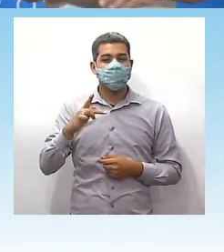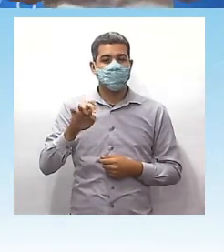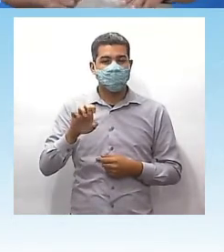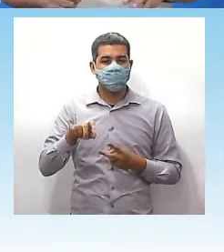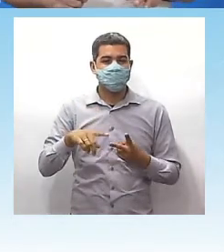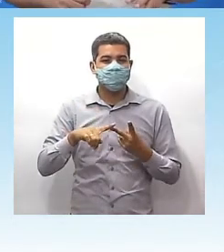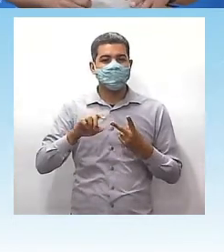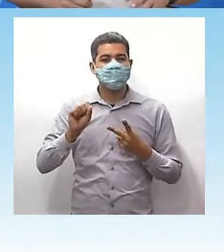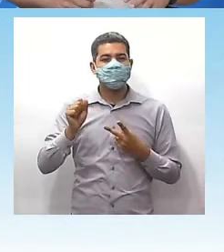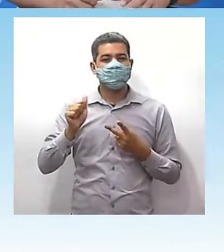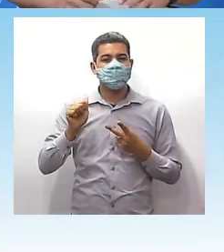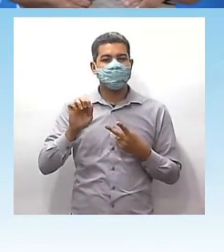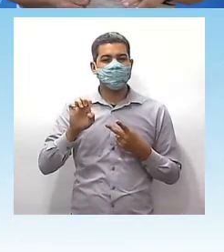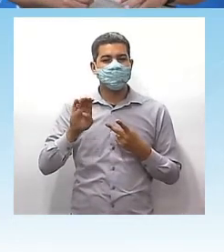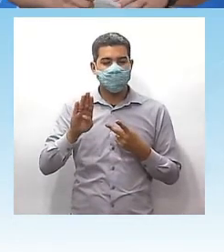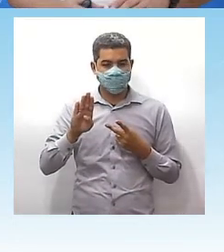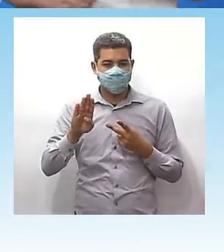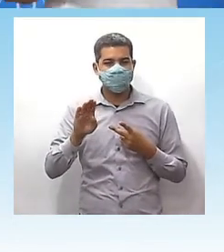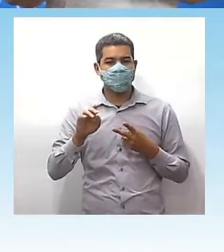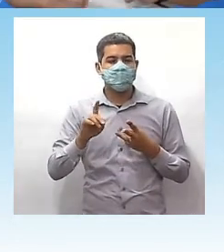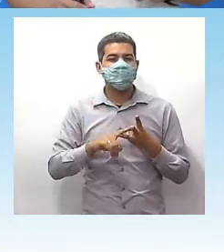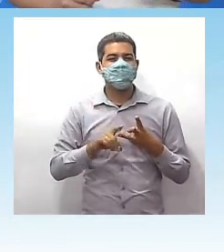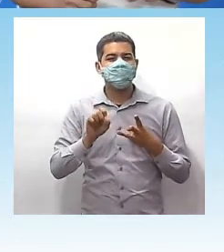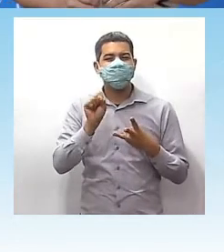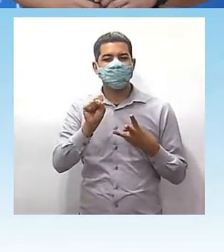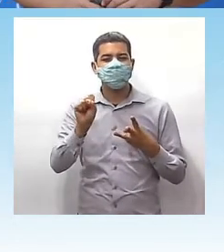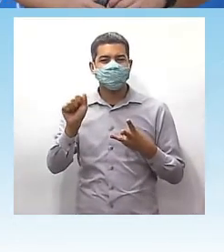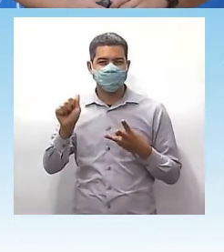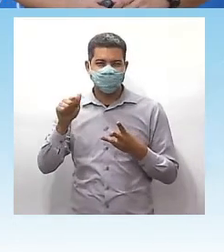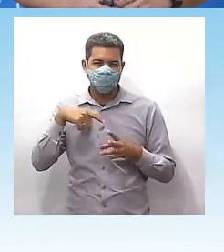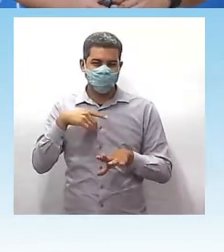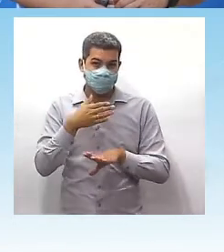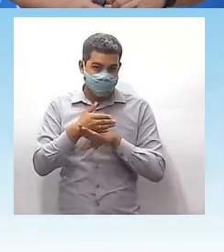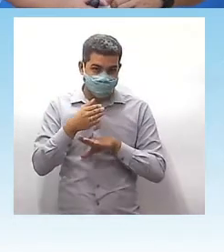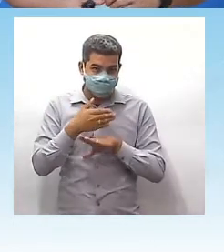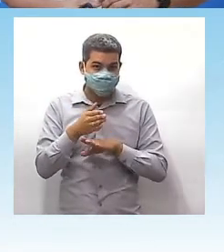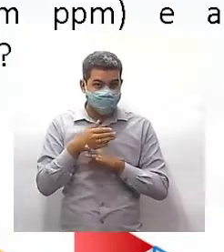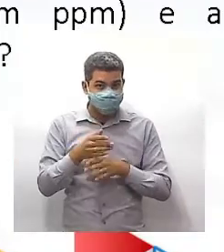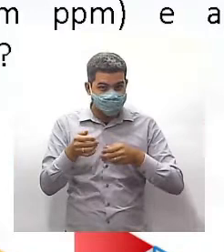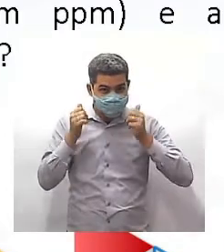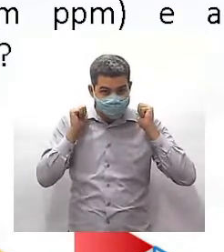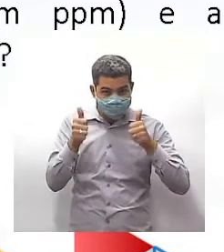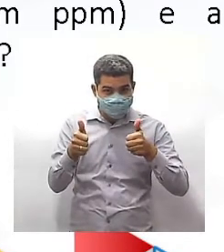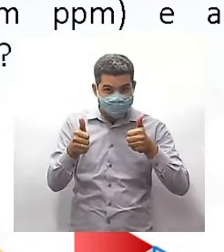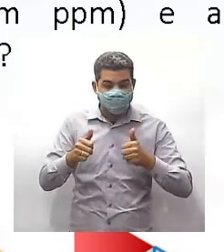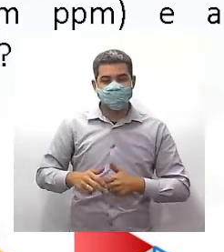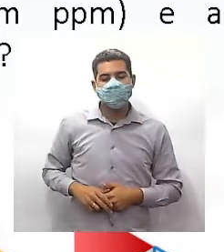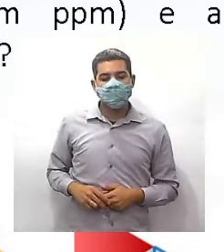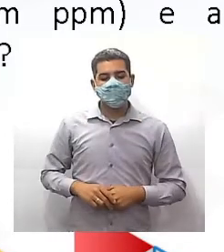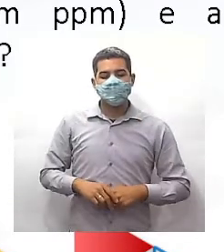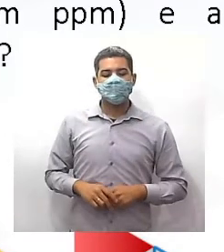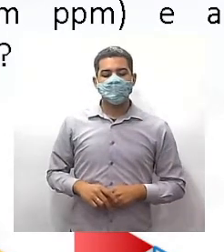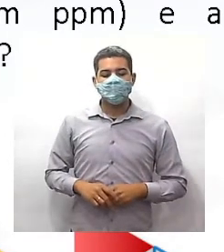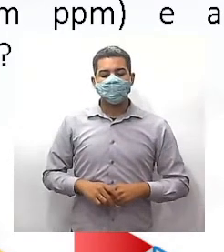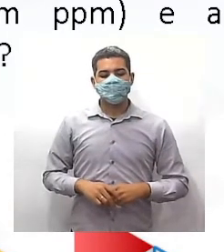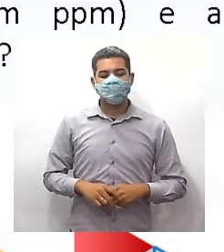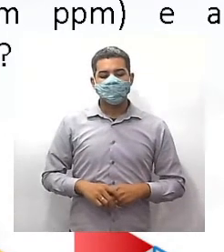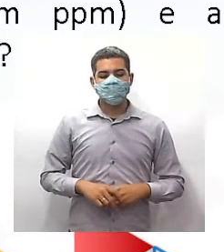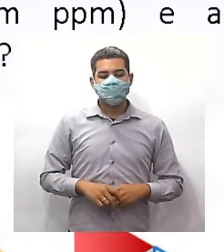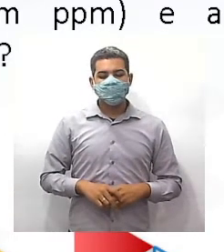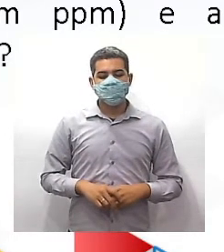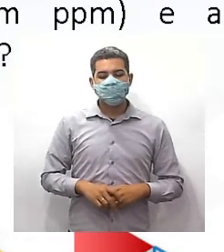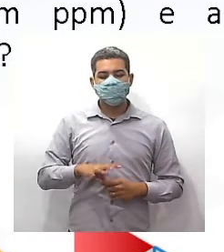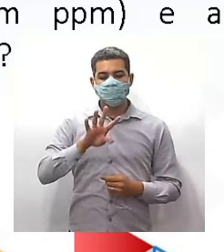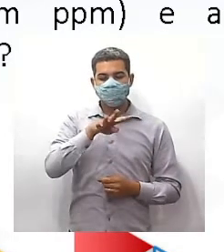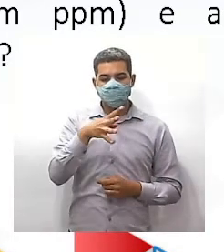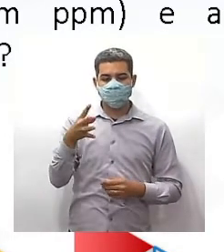tem um monte de questões aí para resolver, para você se preparar para esses concursos que virão por aí, tá bom? Olha, a tabela